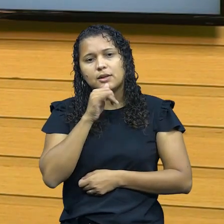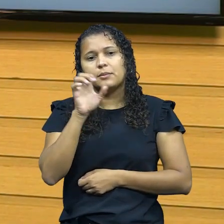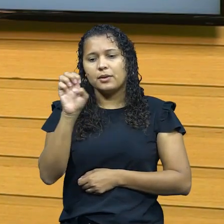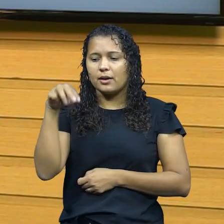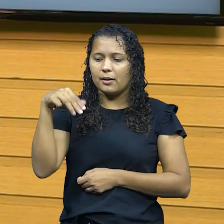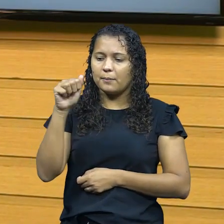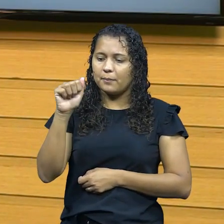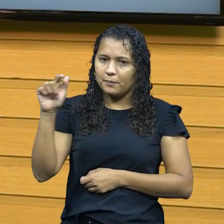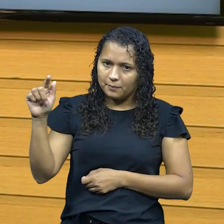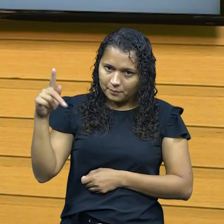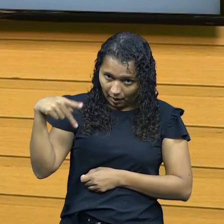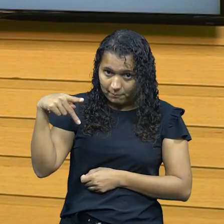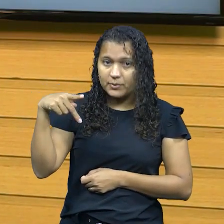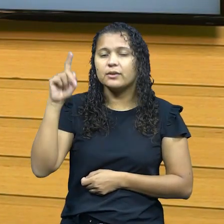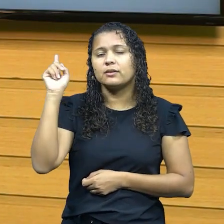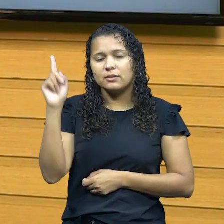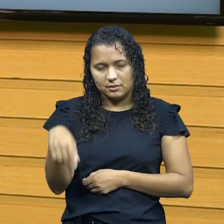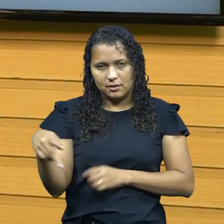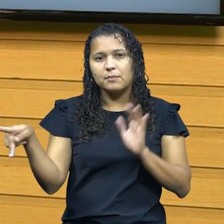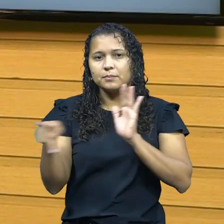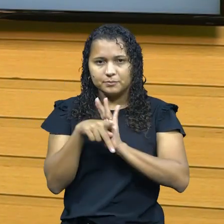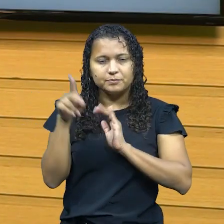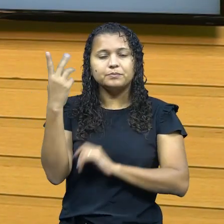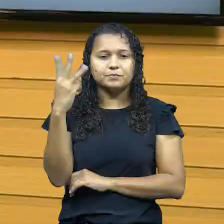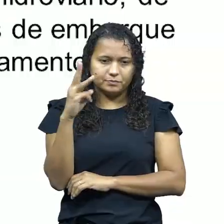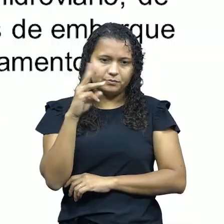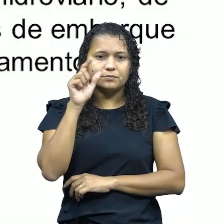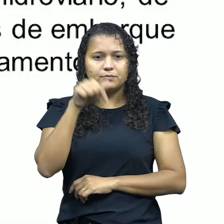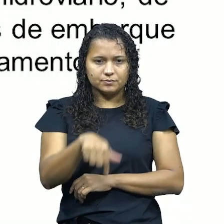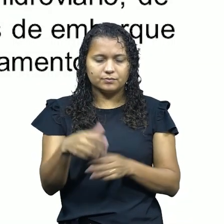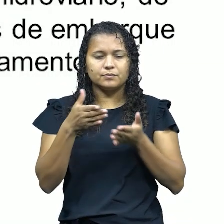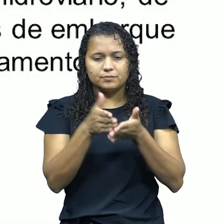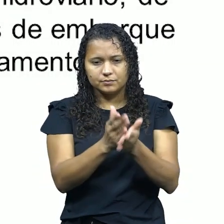EMAP, empresa maranhense, tá? De portos.